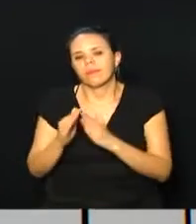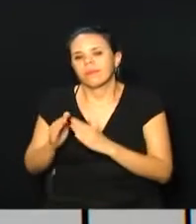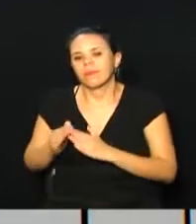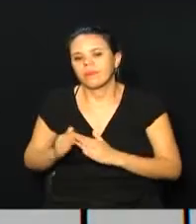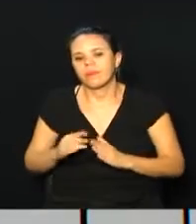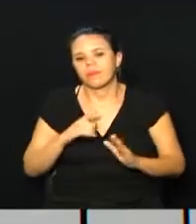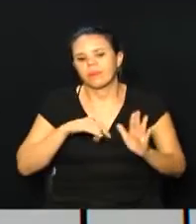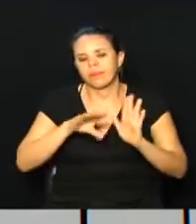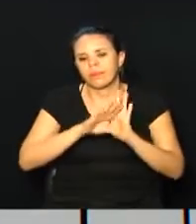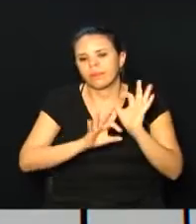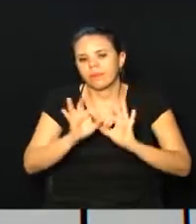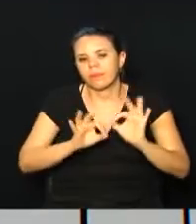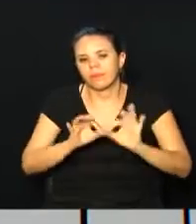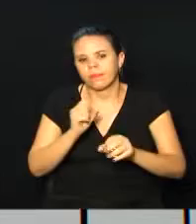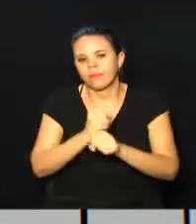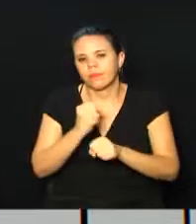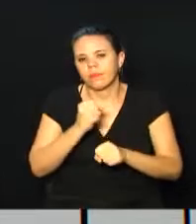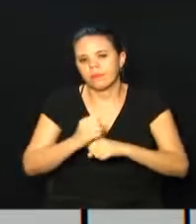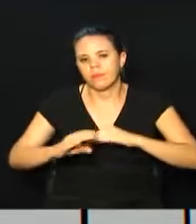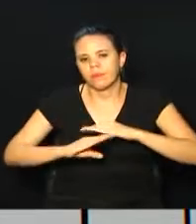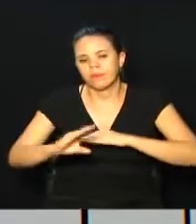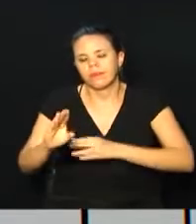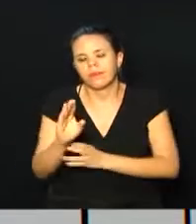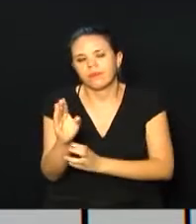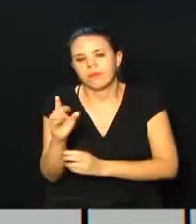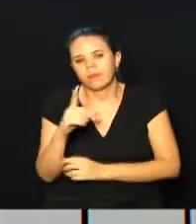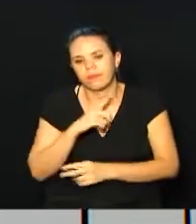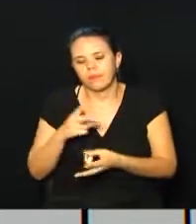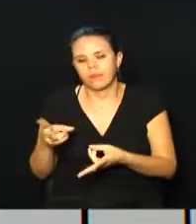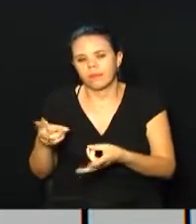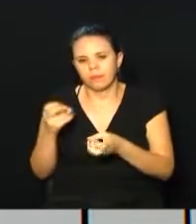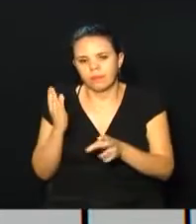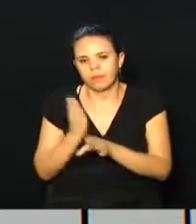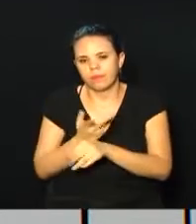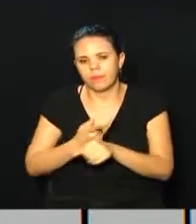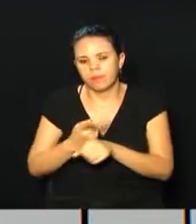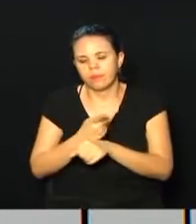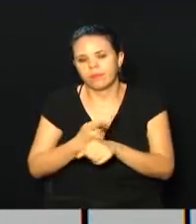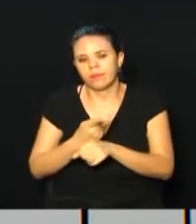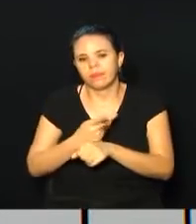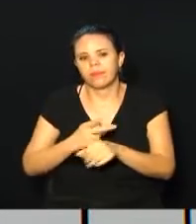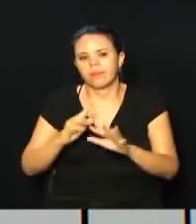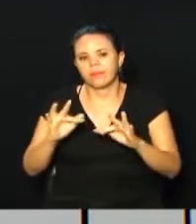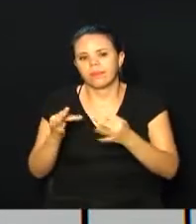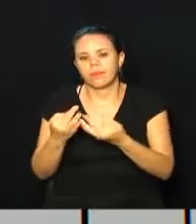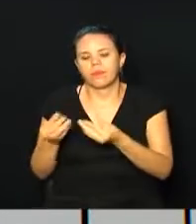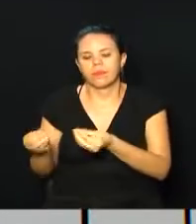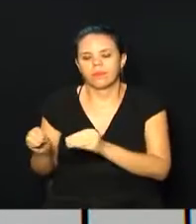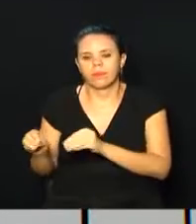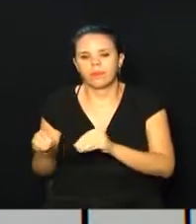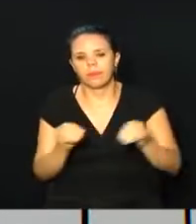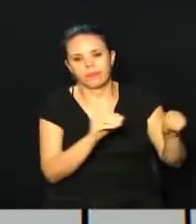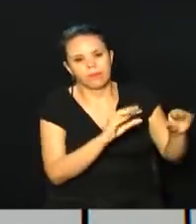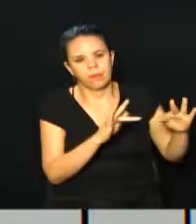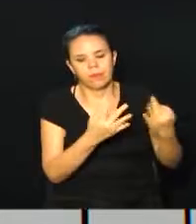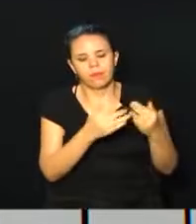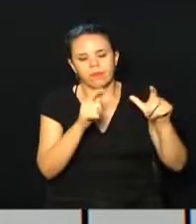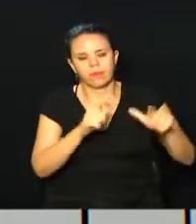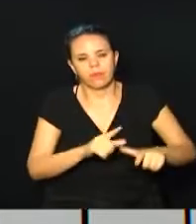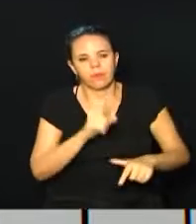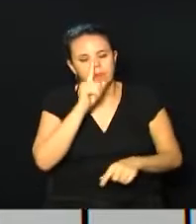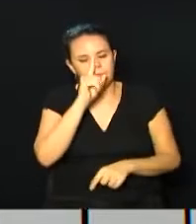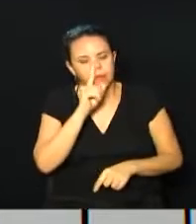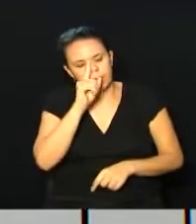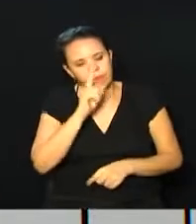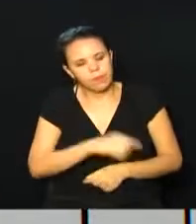programa de regularização fundiária, inclusive tem identificado e procurado remover as famílias que moram em locais de